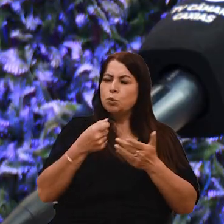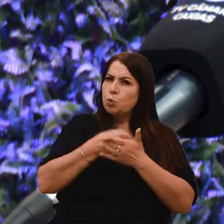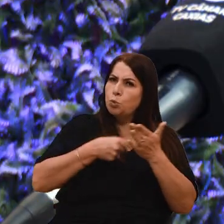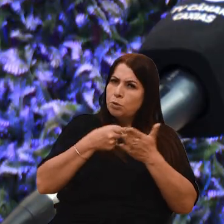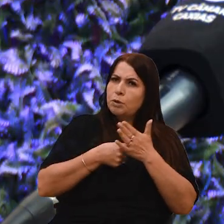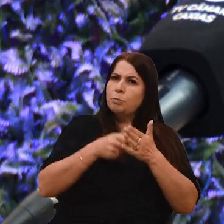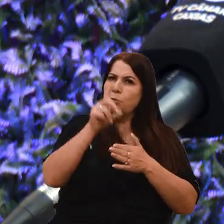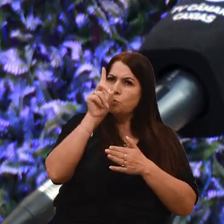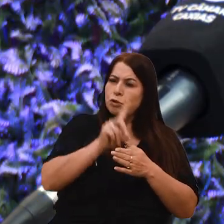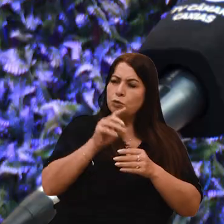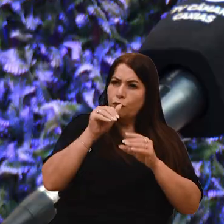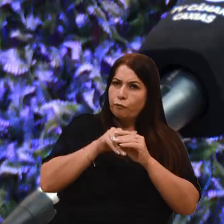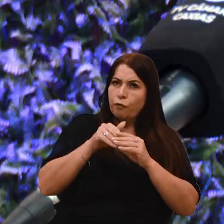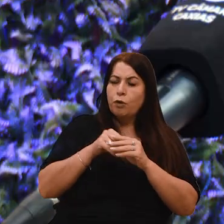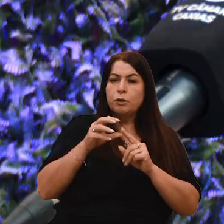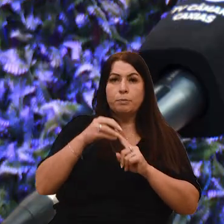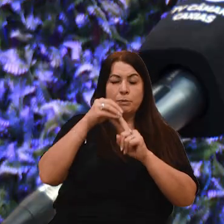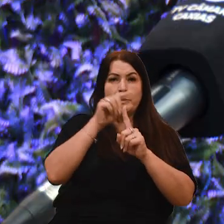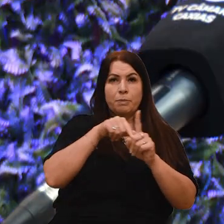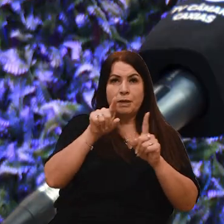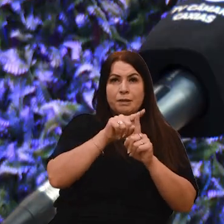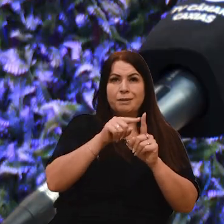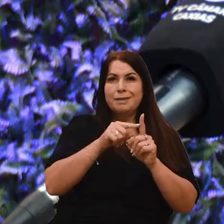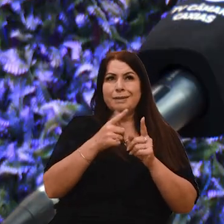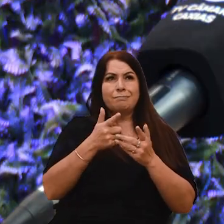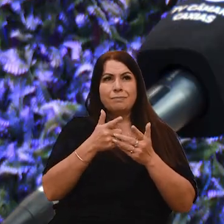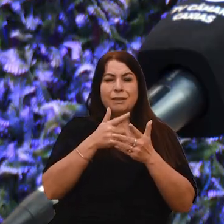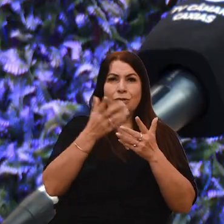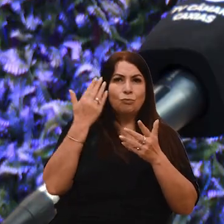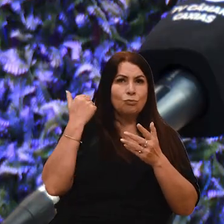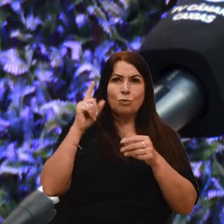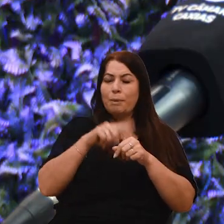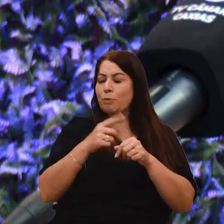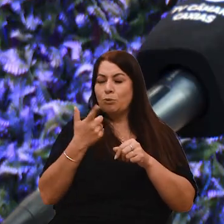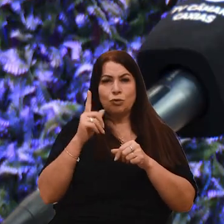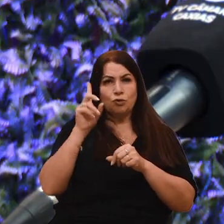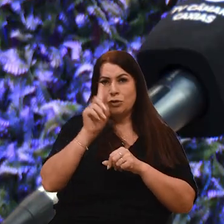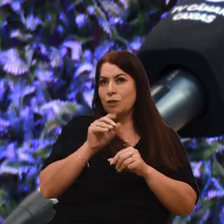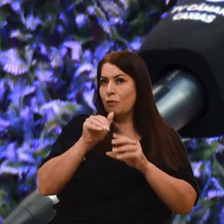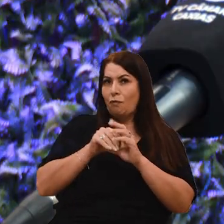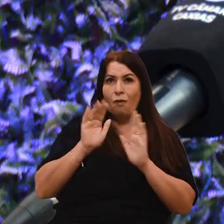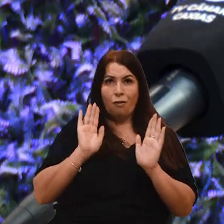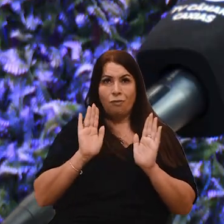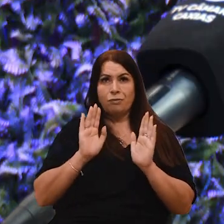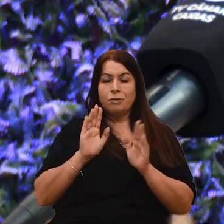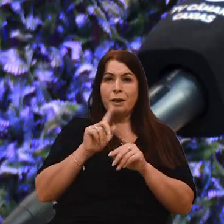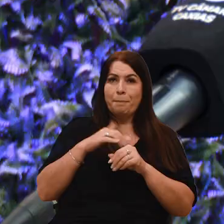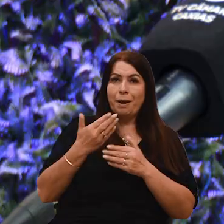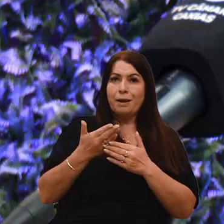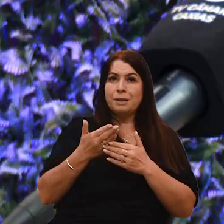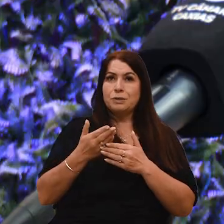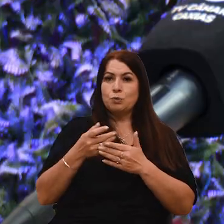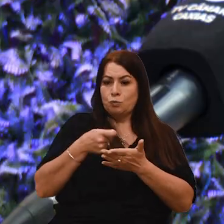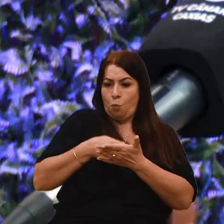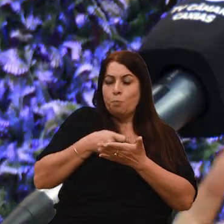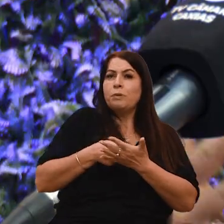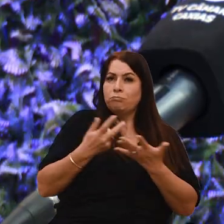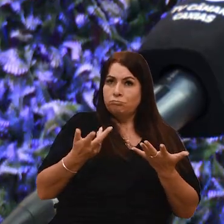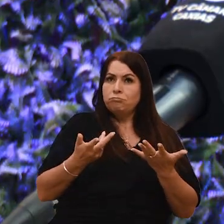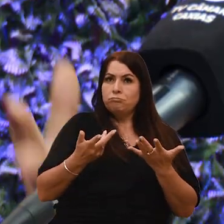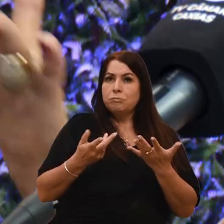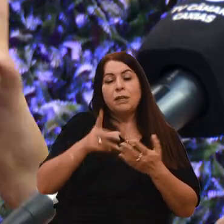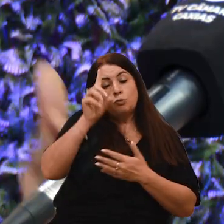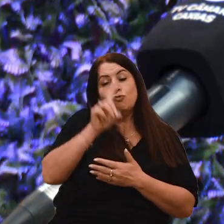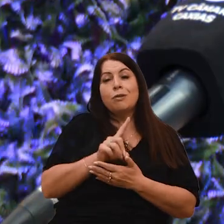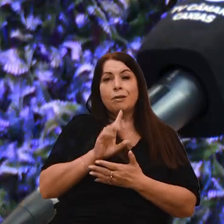pelo direito a voto. Principalmente teve as épocas que não se mulheres. tinha direito a voto. Sim. E tudo. Então, mais do que um dever... Ele é